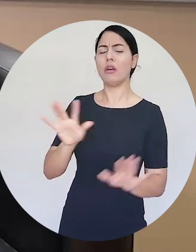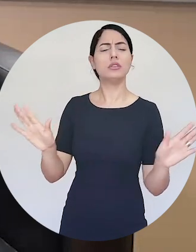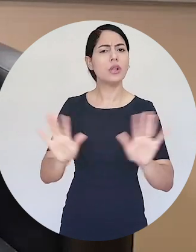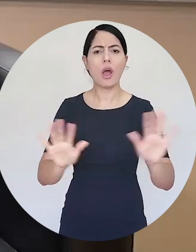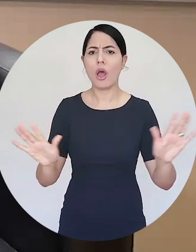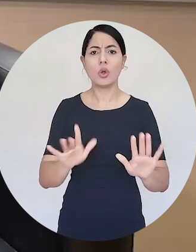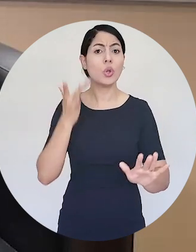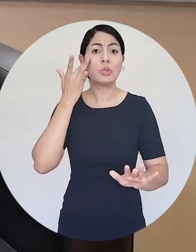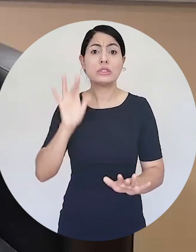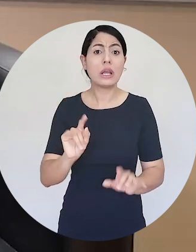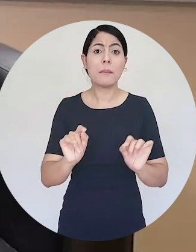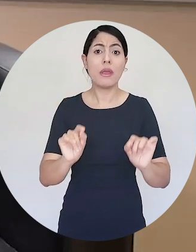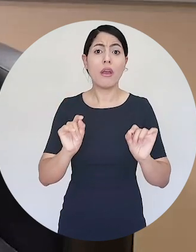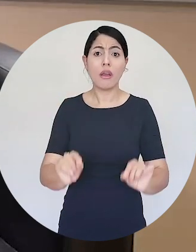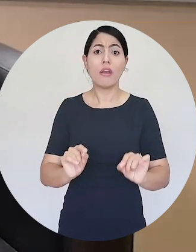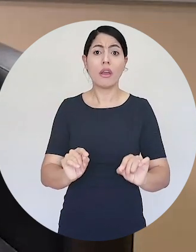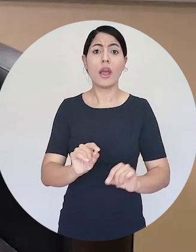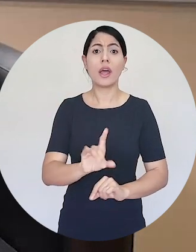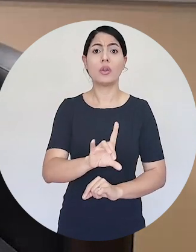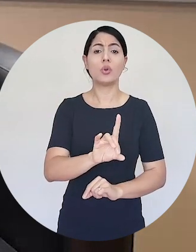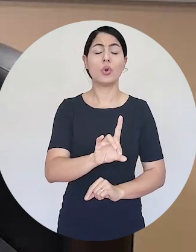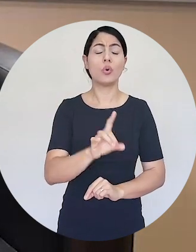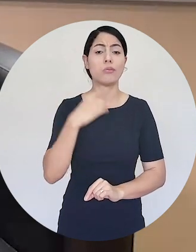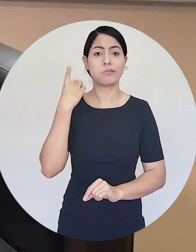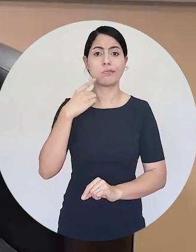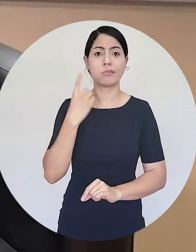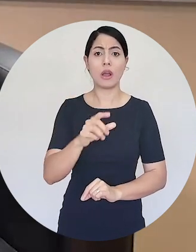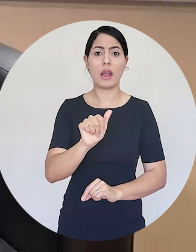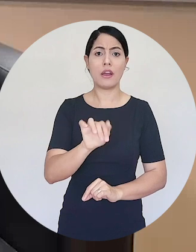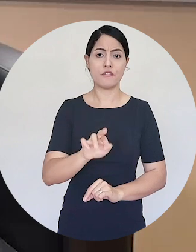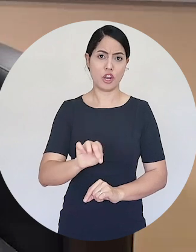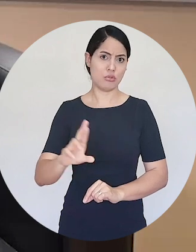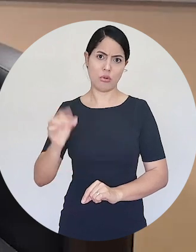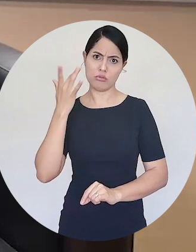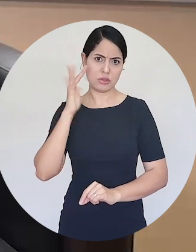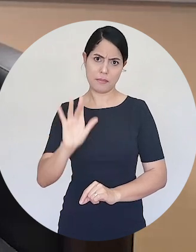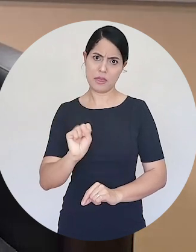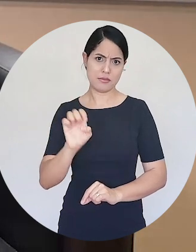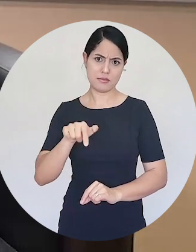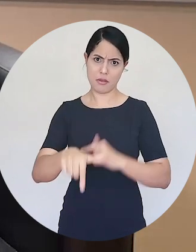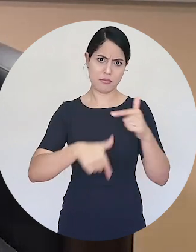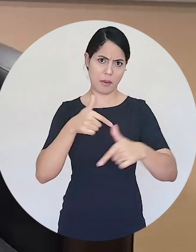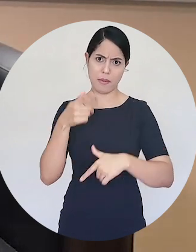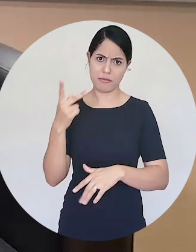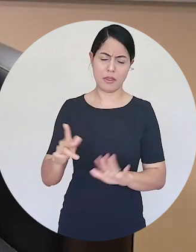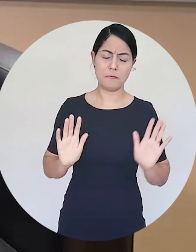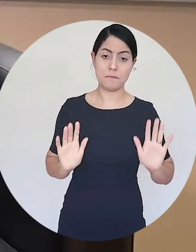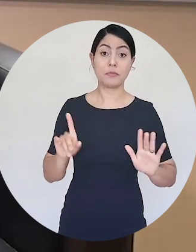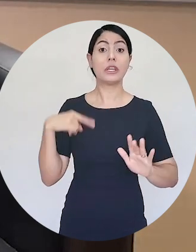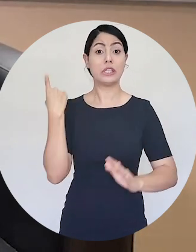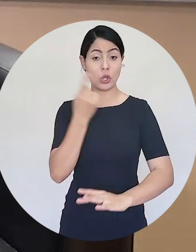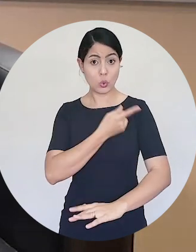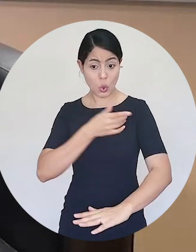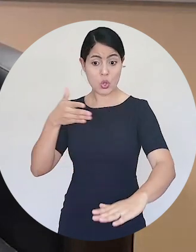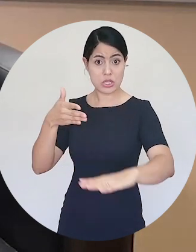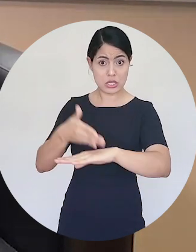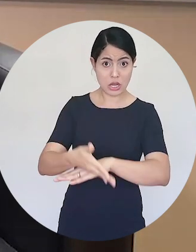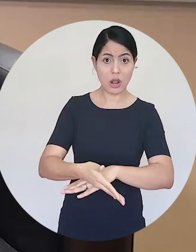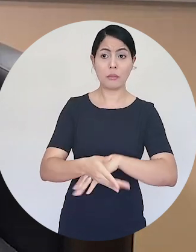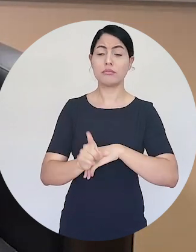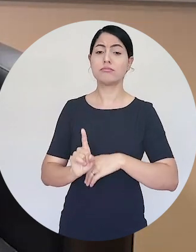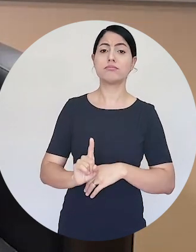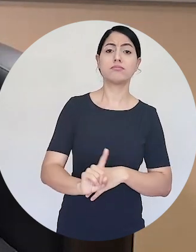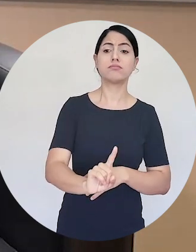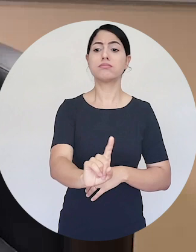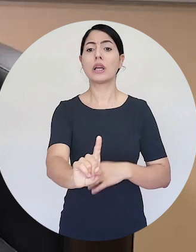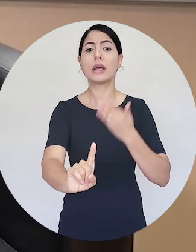sabíamos se de fato era o doutor Afrânio quem estava de plantão. Passamos em direção ao local onde registra os